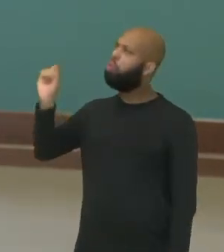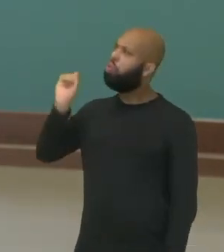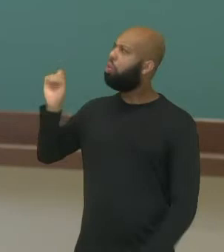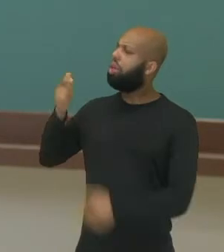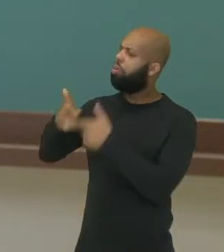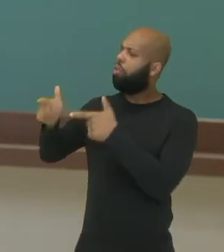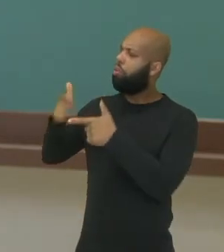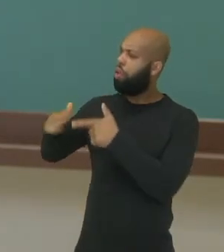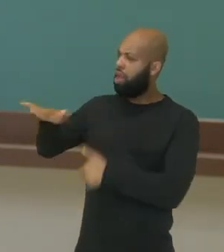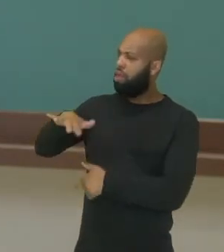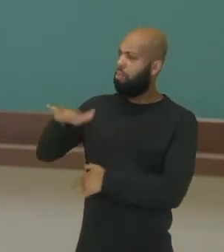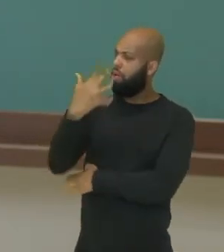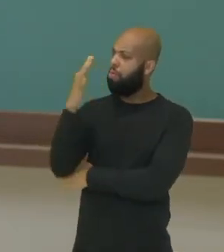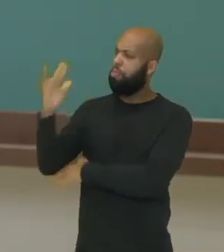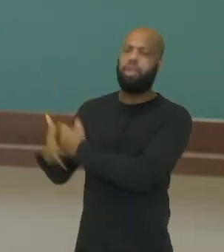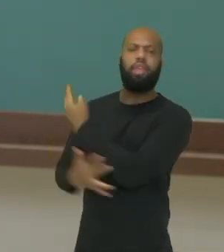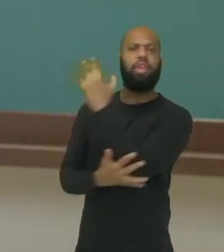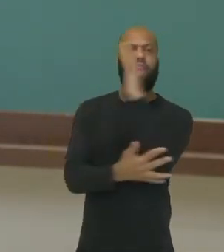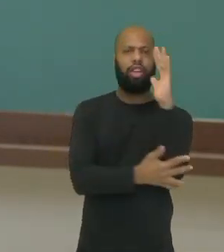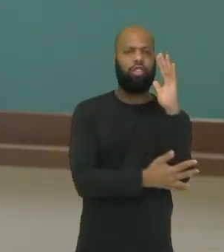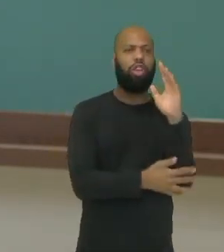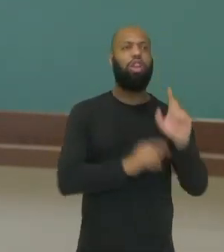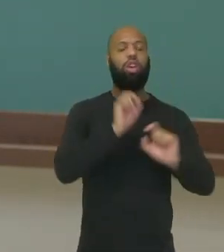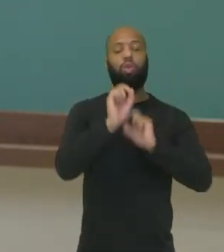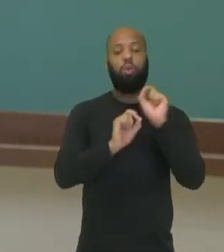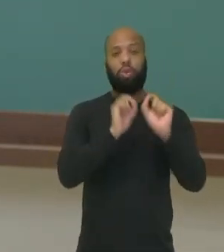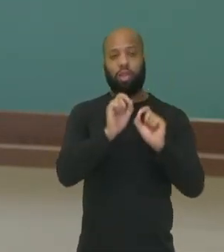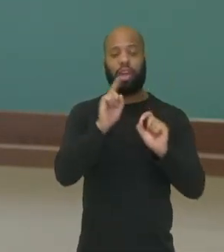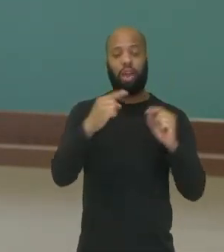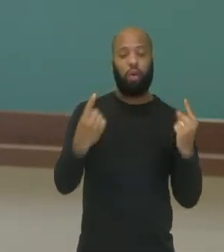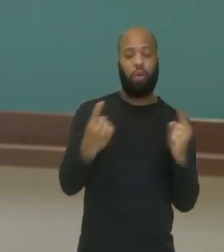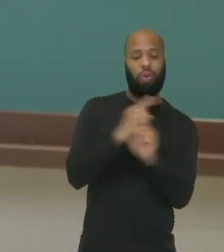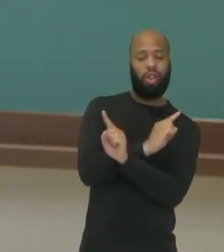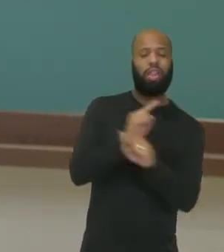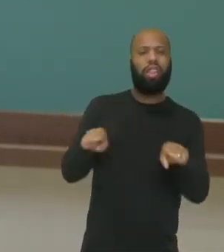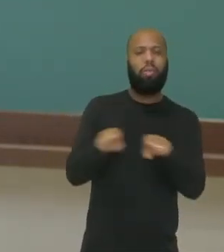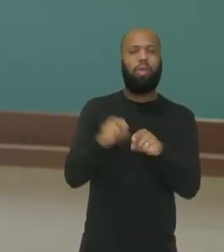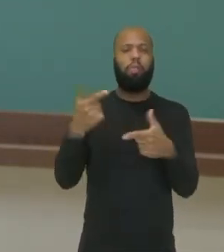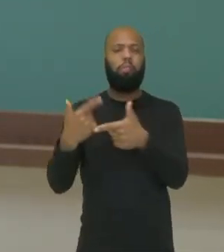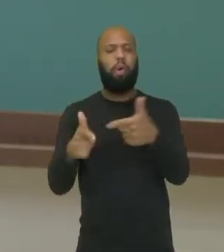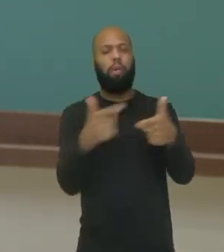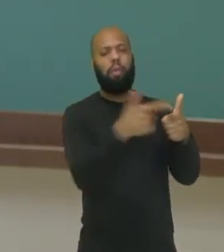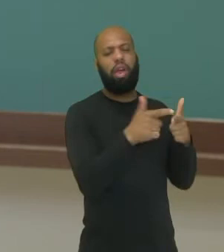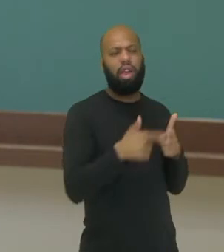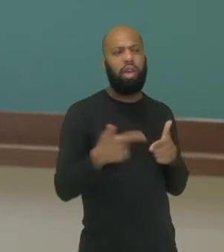trata exatamente? São contrariedades e perturbações que são